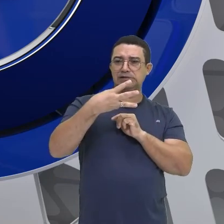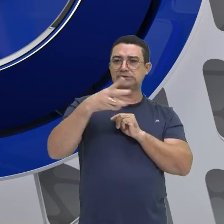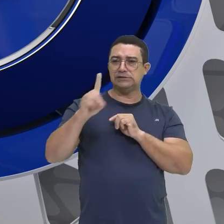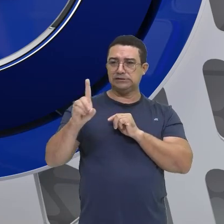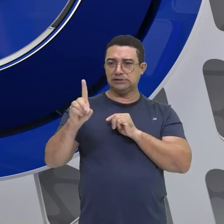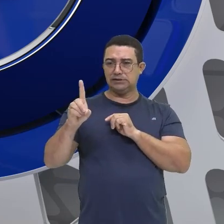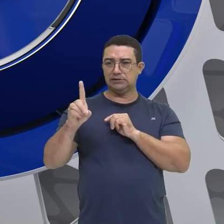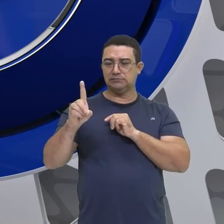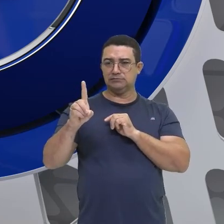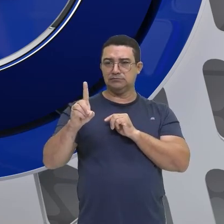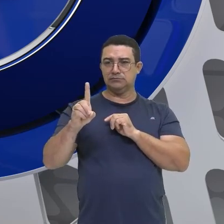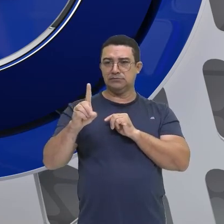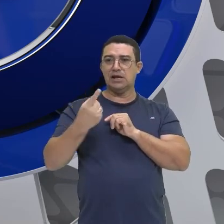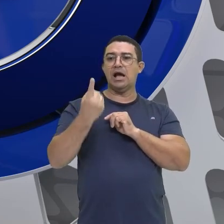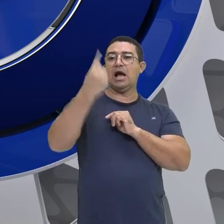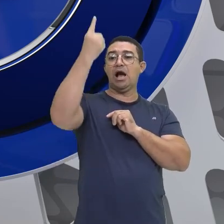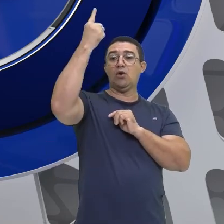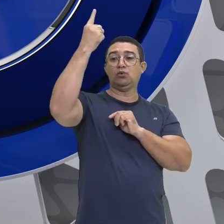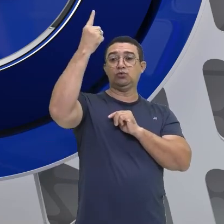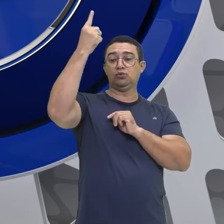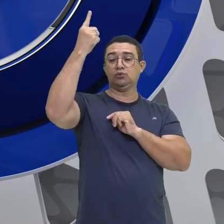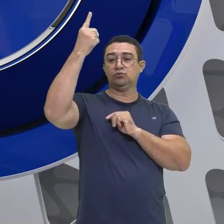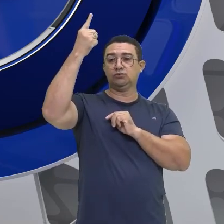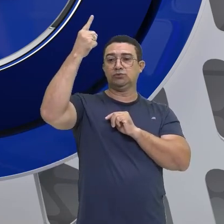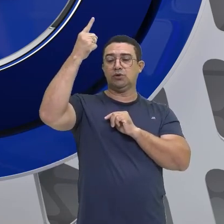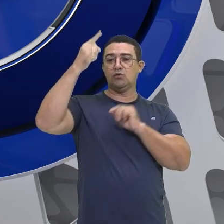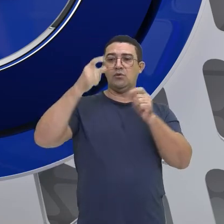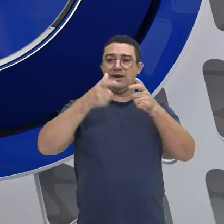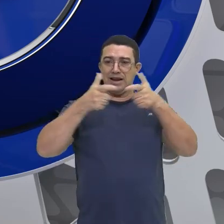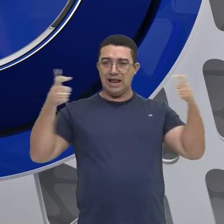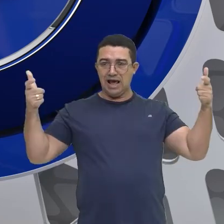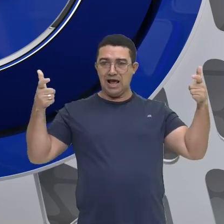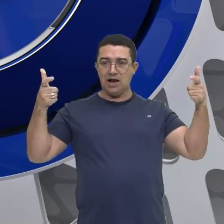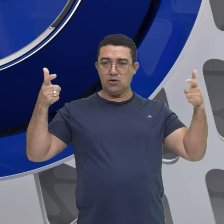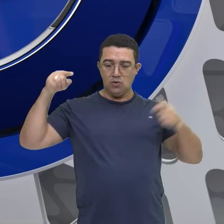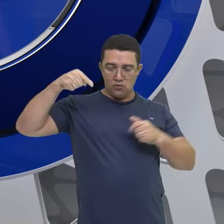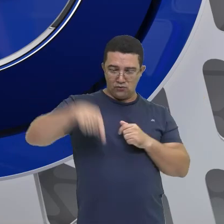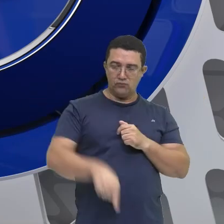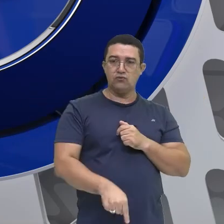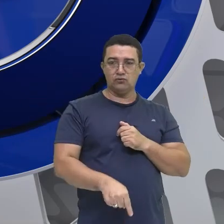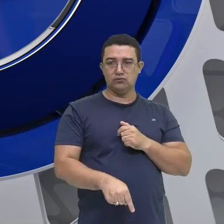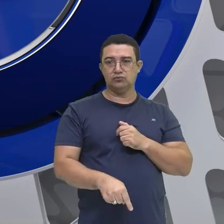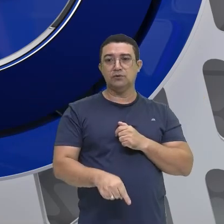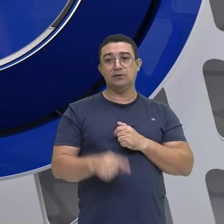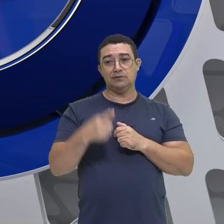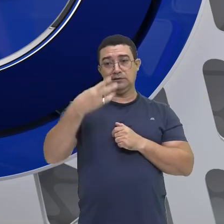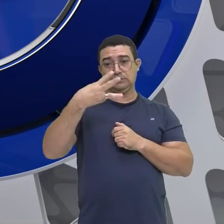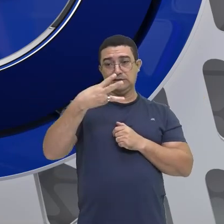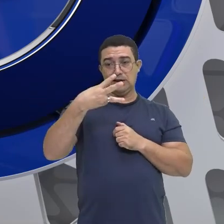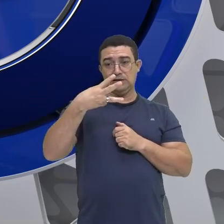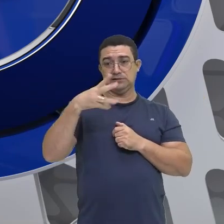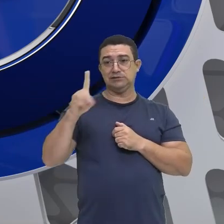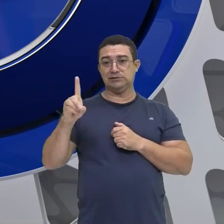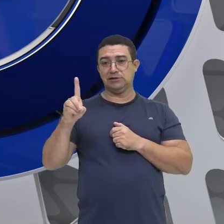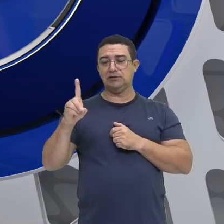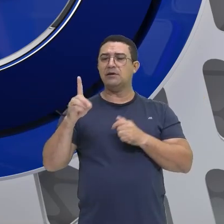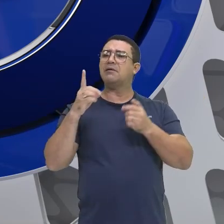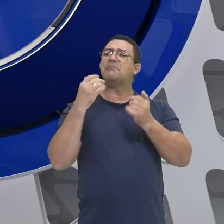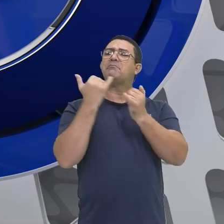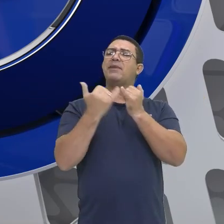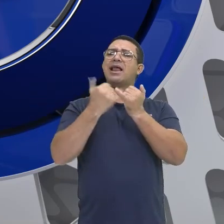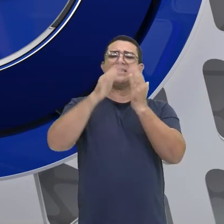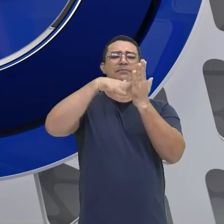tridimensionalidade. Quando a gente obra uma olha, vocês devem ter visto algumas obras na aula síncrona, ela como se a arte estivesse